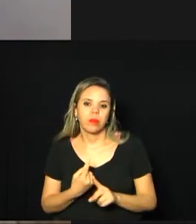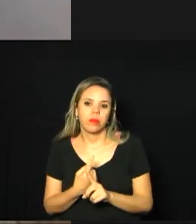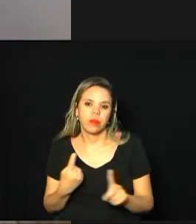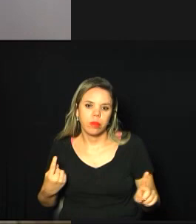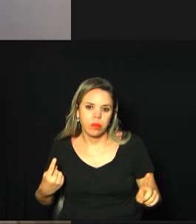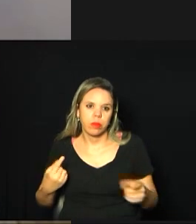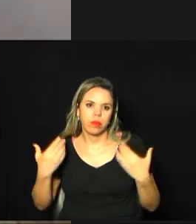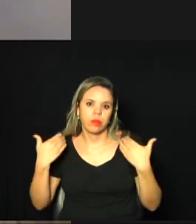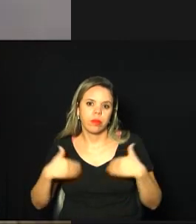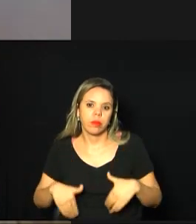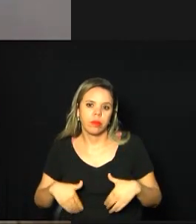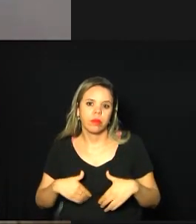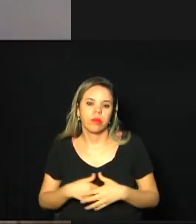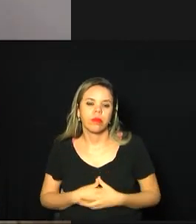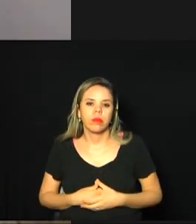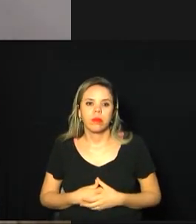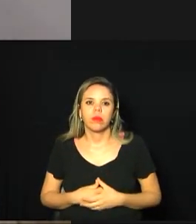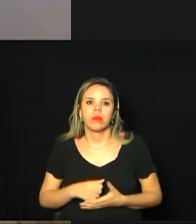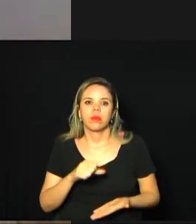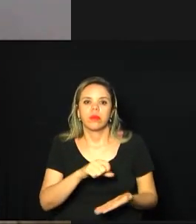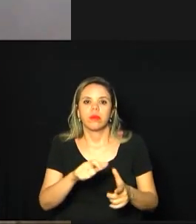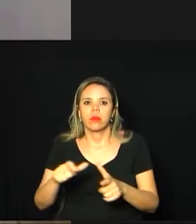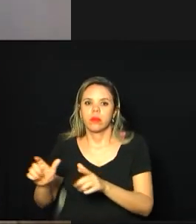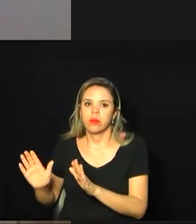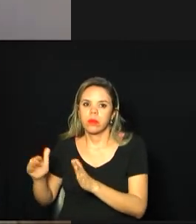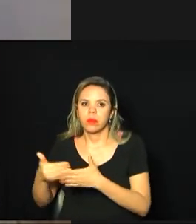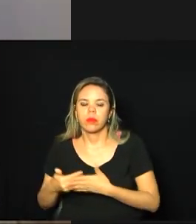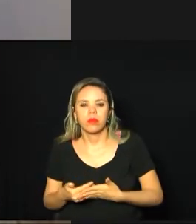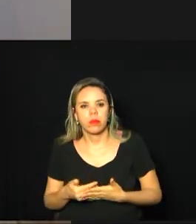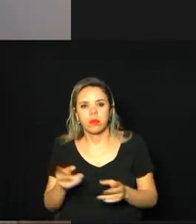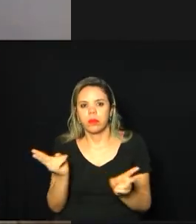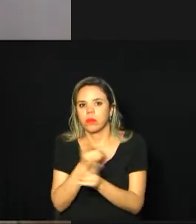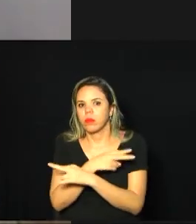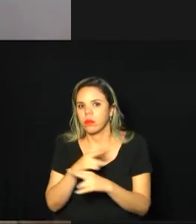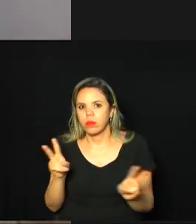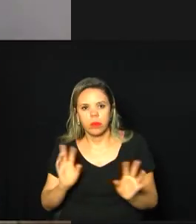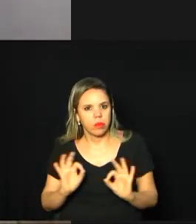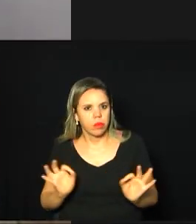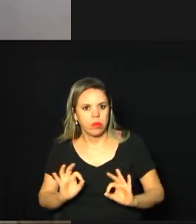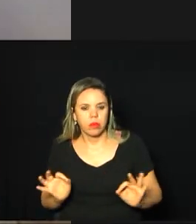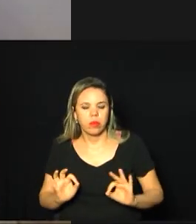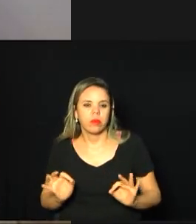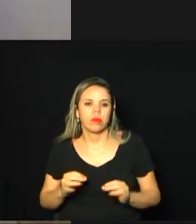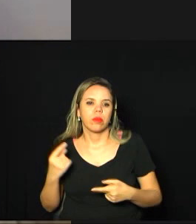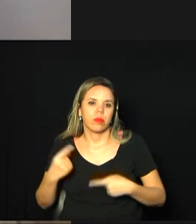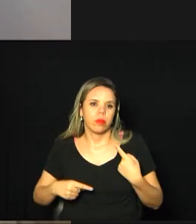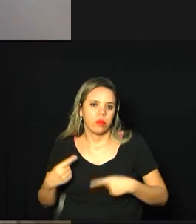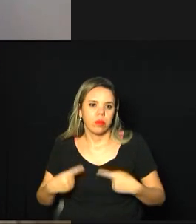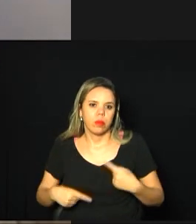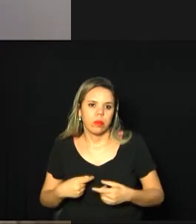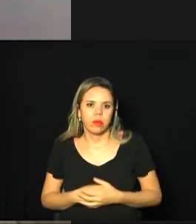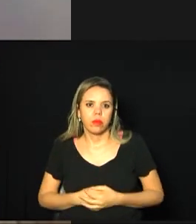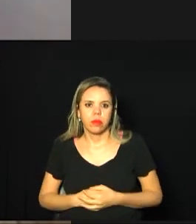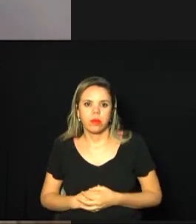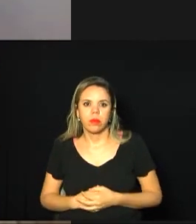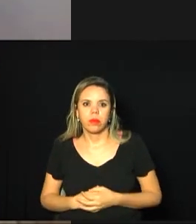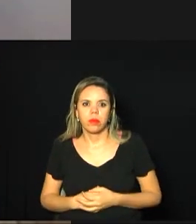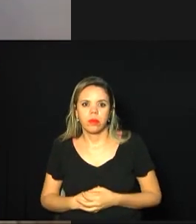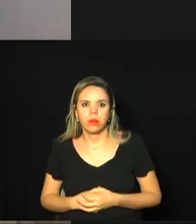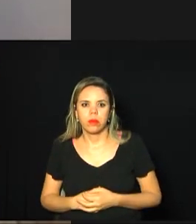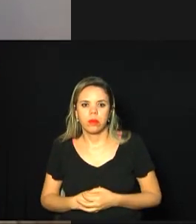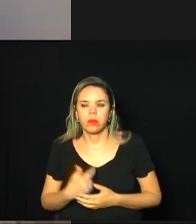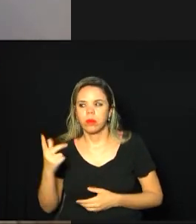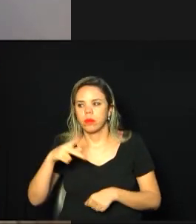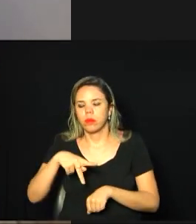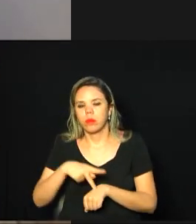distanciamentos físicos em ambientes fechados, sem ventilações. Essa discussão, já em